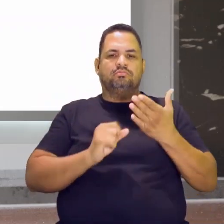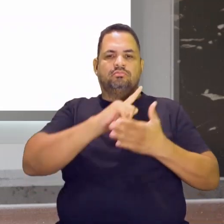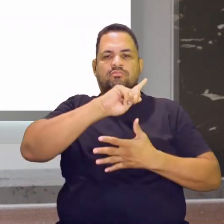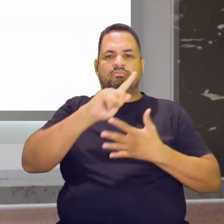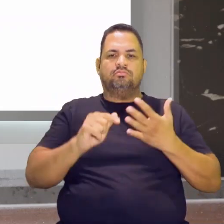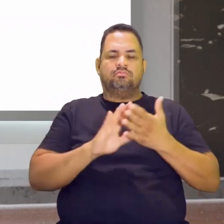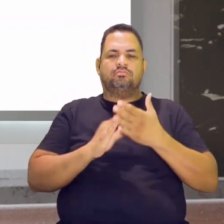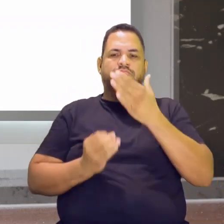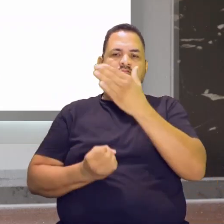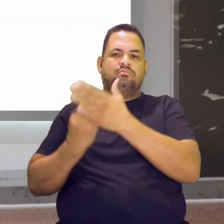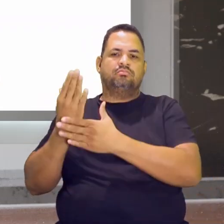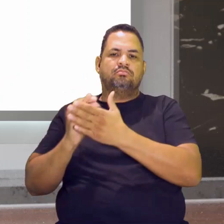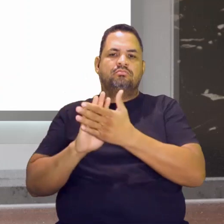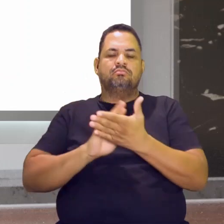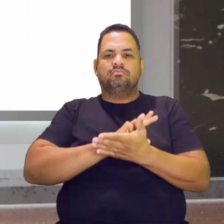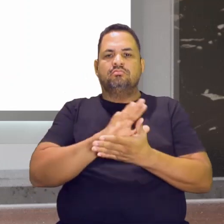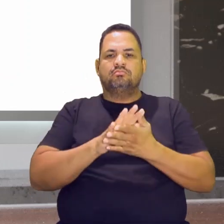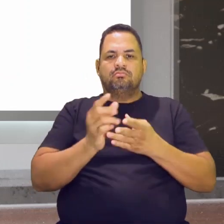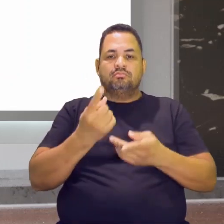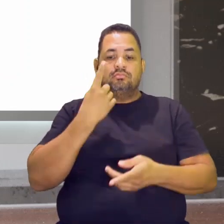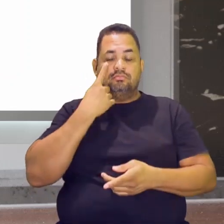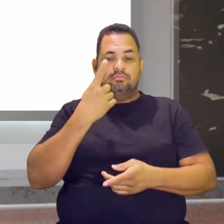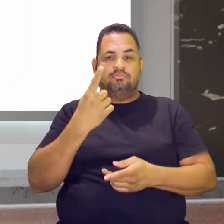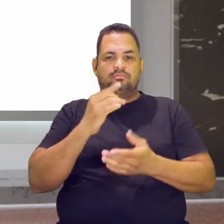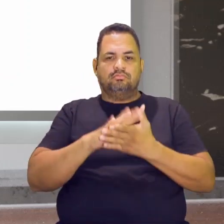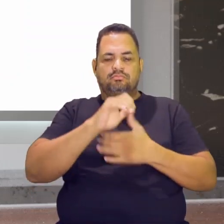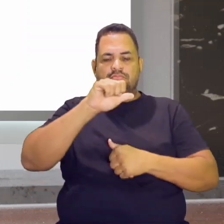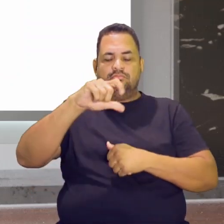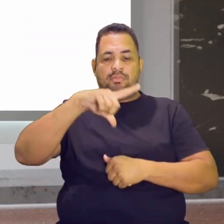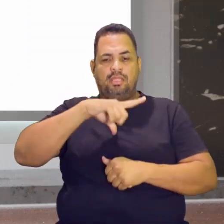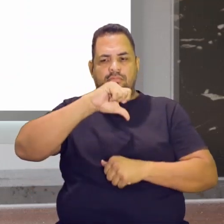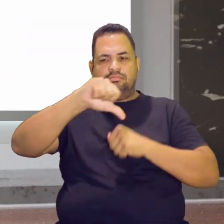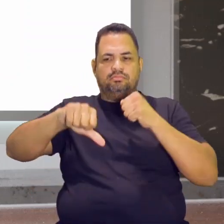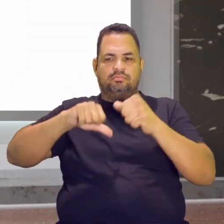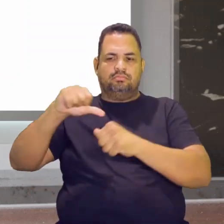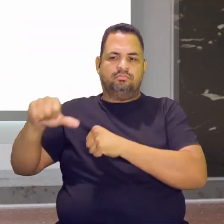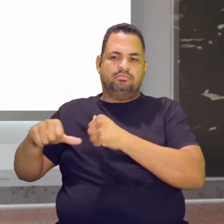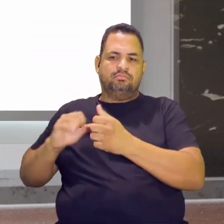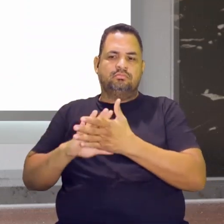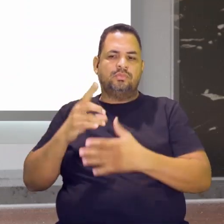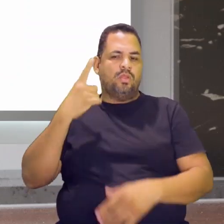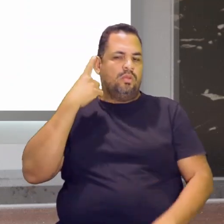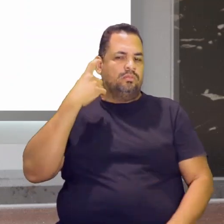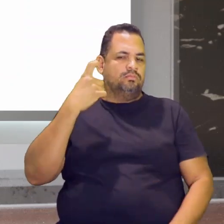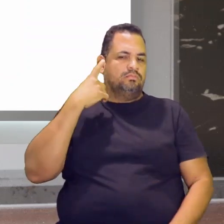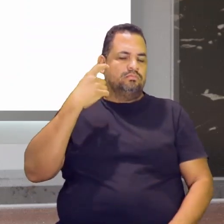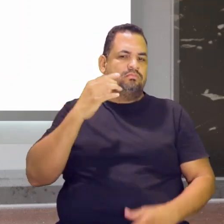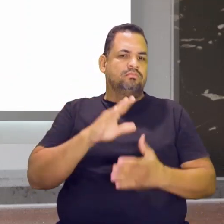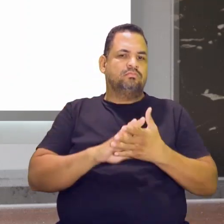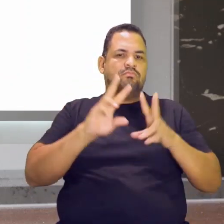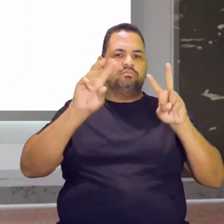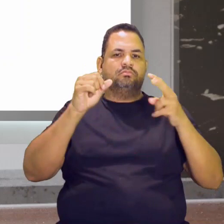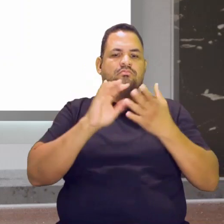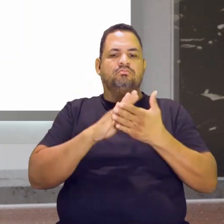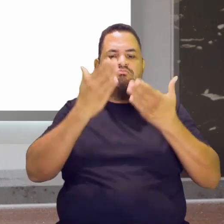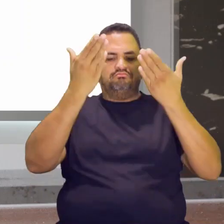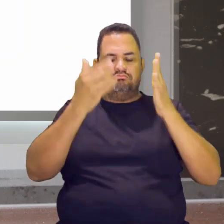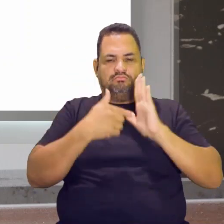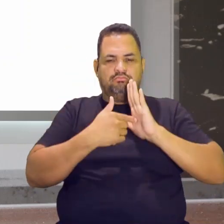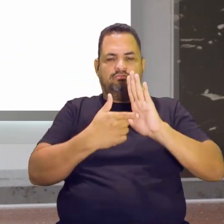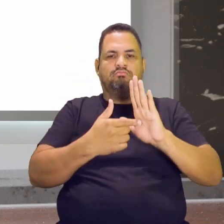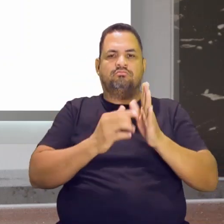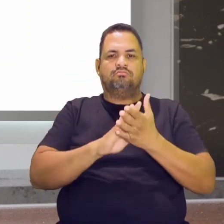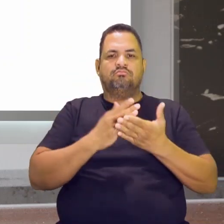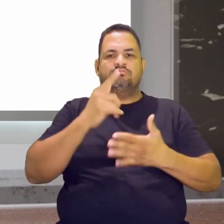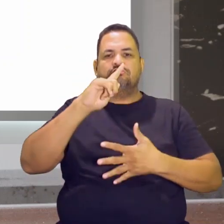que foram surgindo. Nós observamos ali que há mudanças, né, mudanças sonoras, ou seja, a temática abordada,